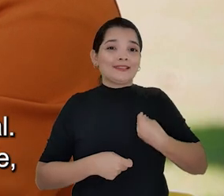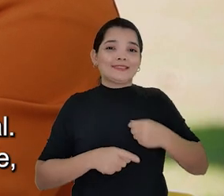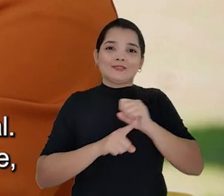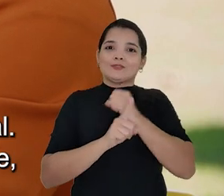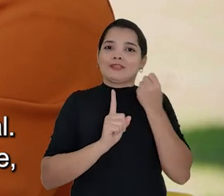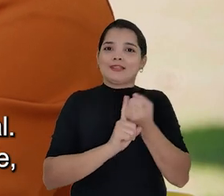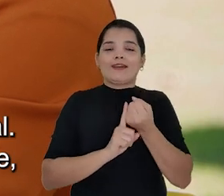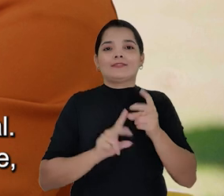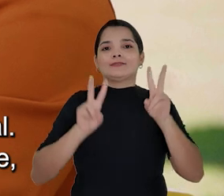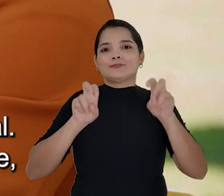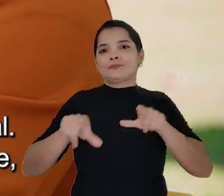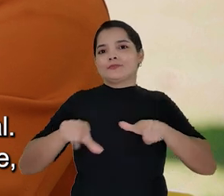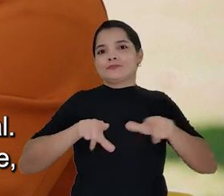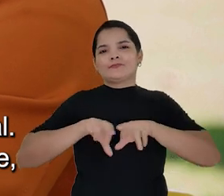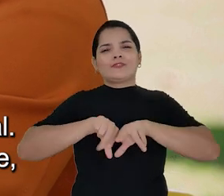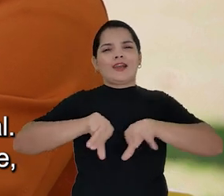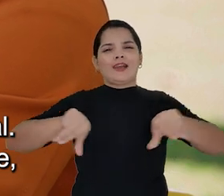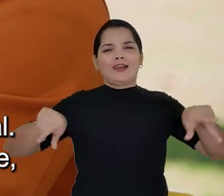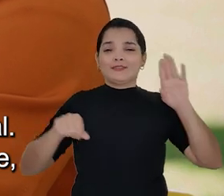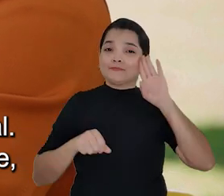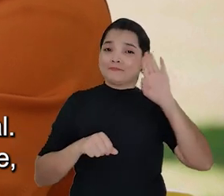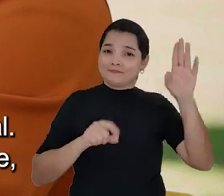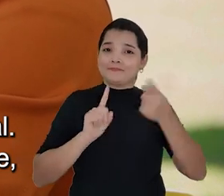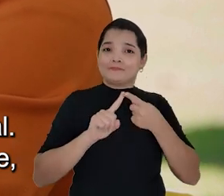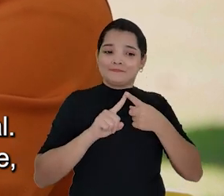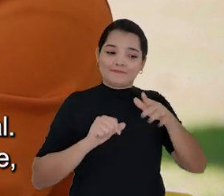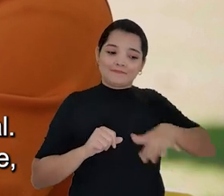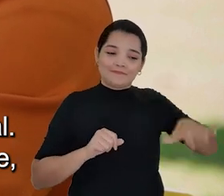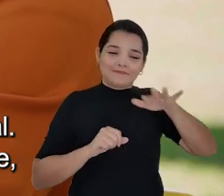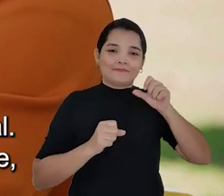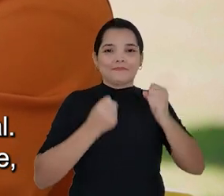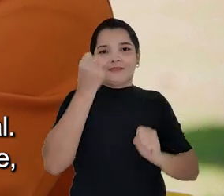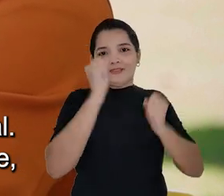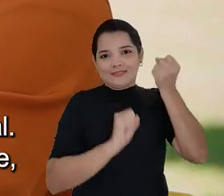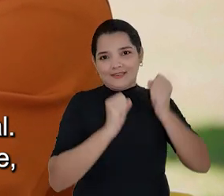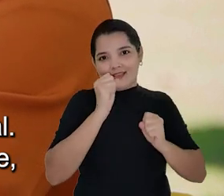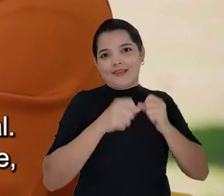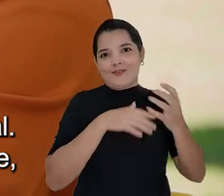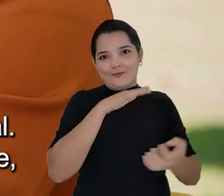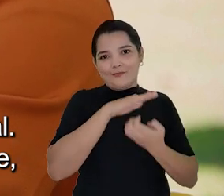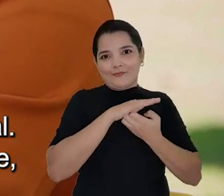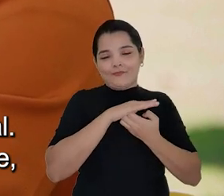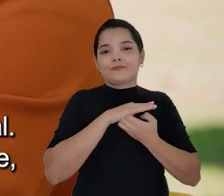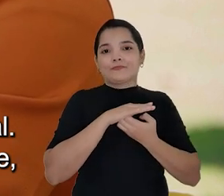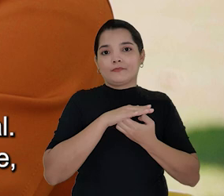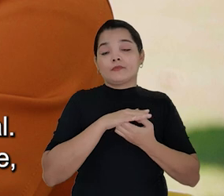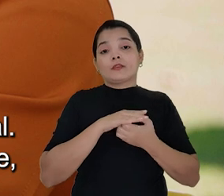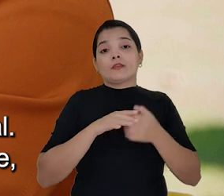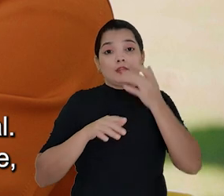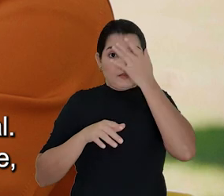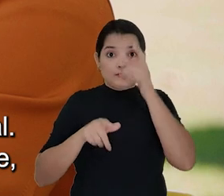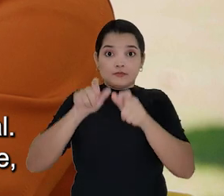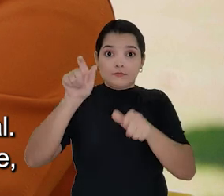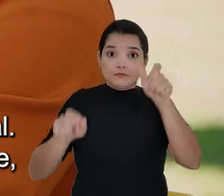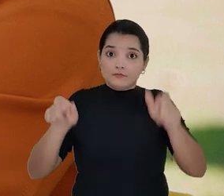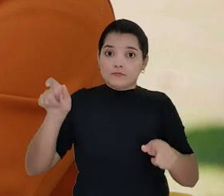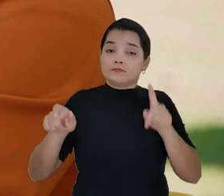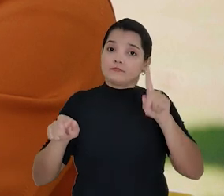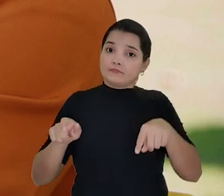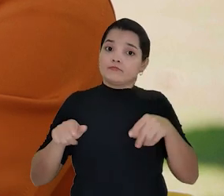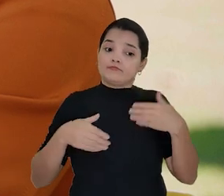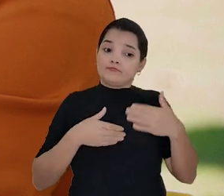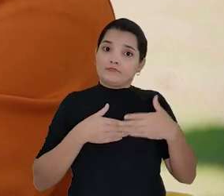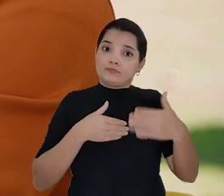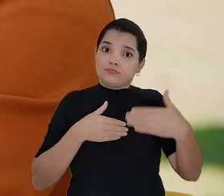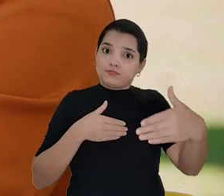em várias funções inclusive no ambiente Empresarial são essas pessoas que vão Muito provavelmente